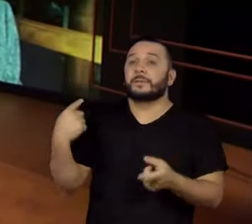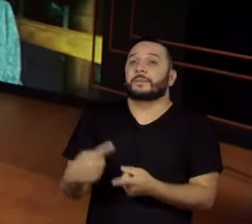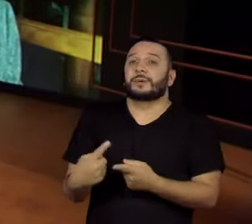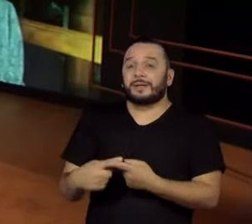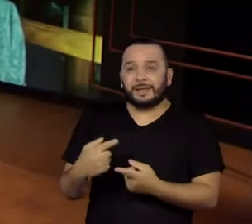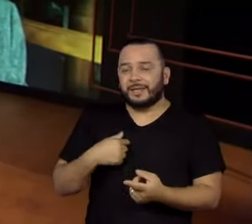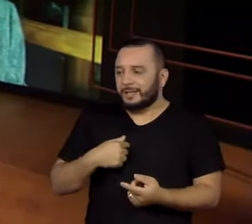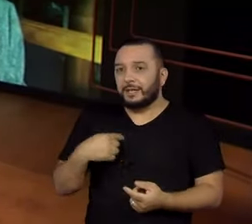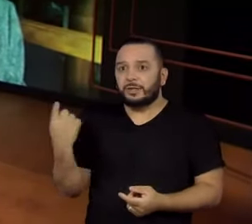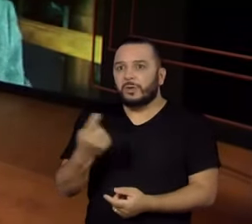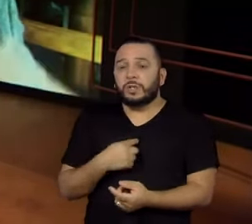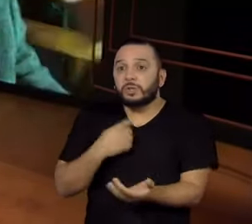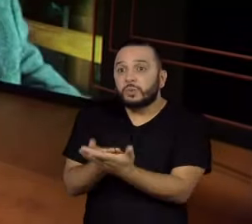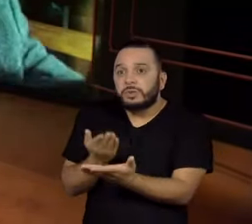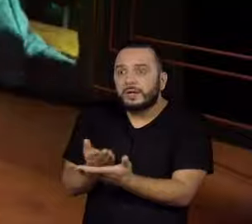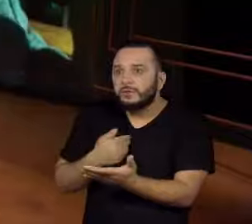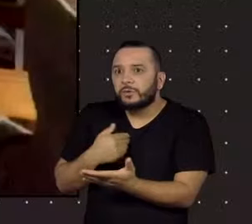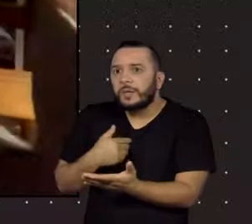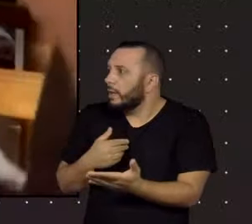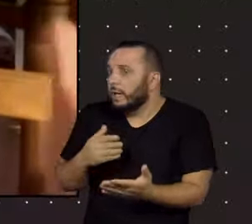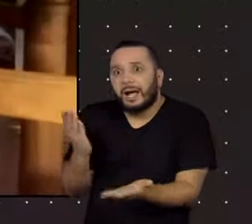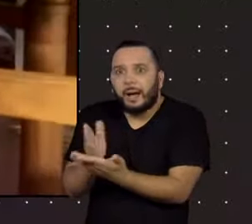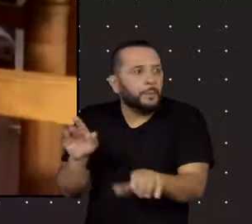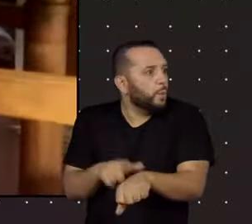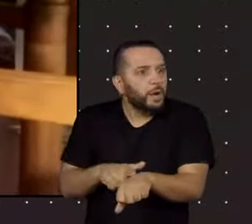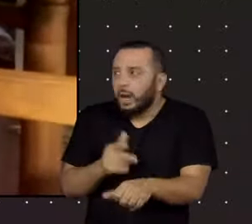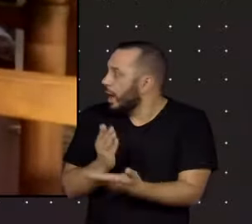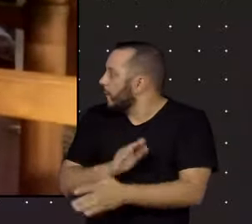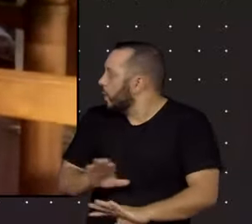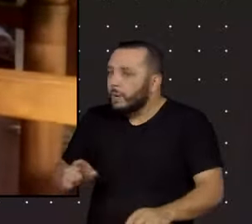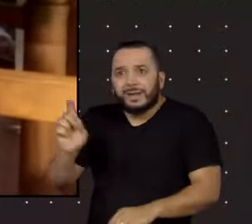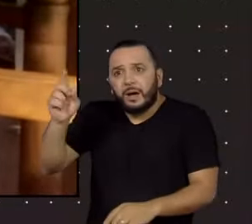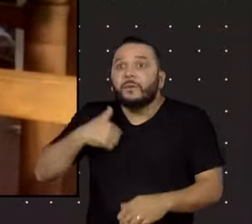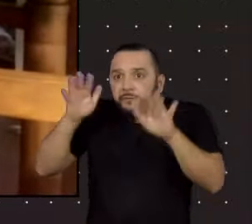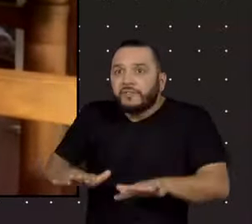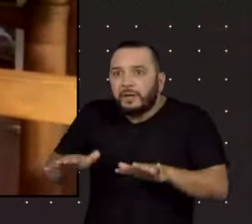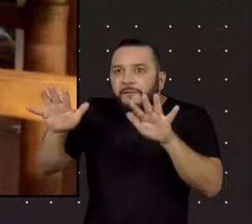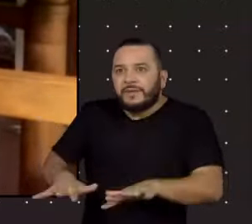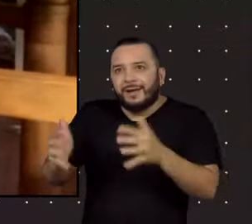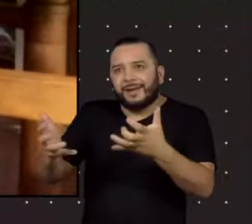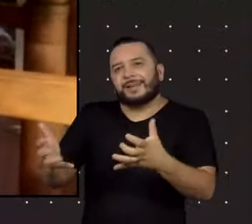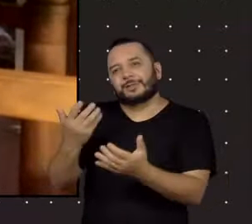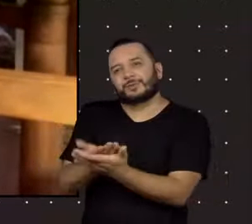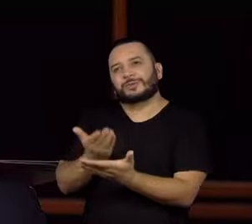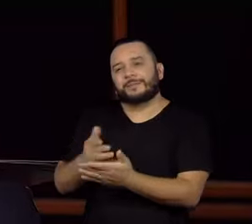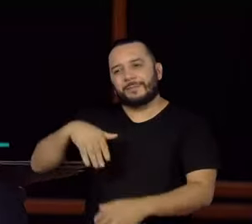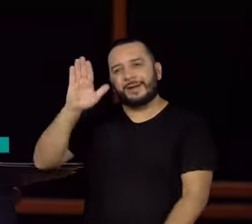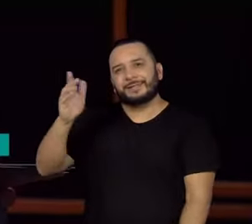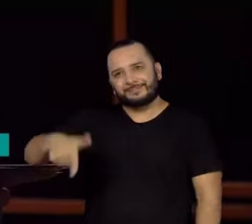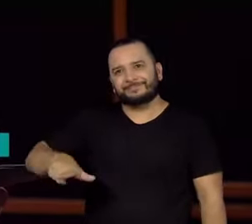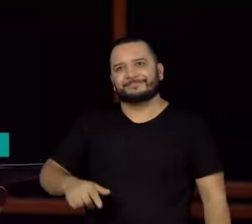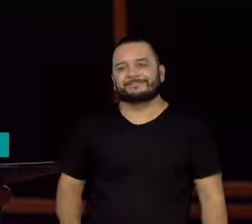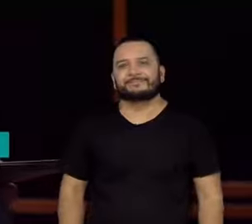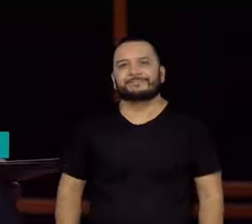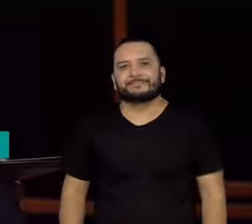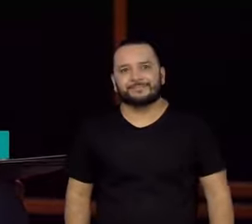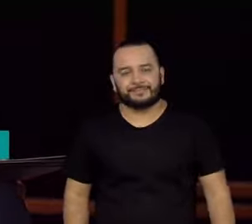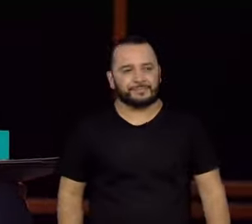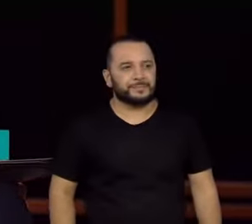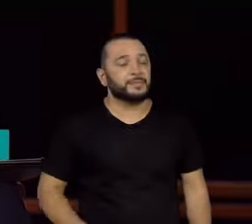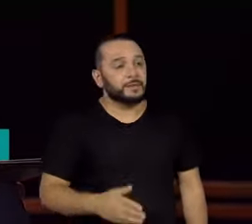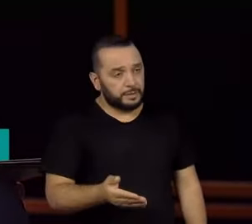com ele, a gente tinha vontade de sair de lá e ser outro Kohlreuter na vida. E muitos foram também, né? Agora, o Kohlreuter foi um professor do